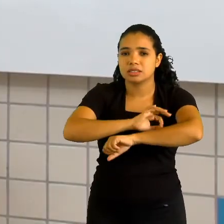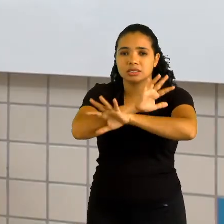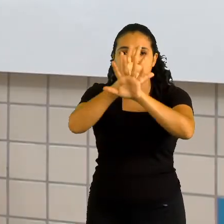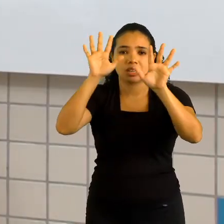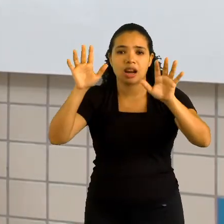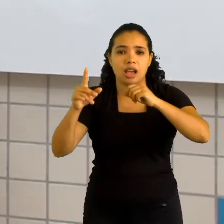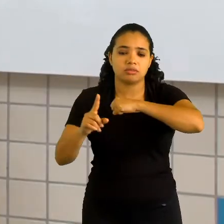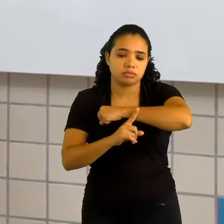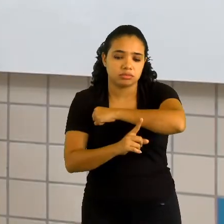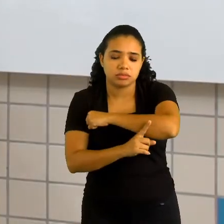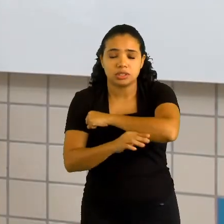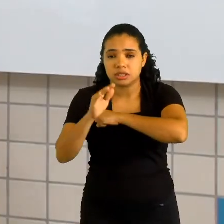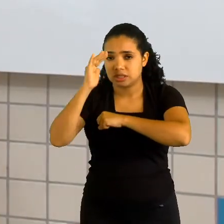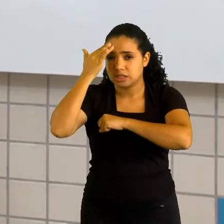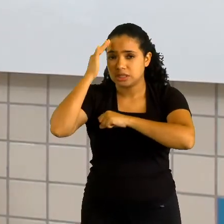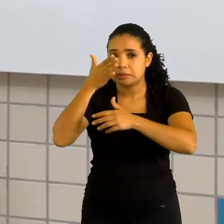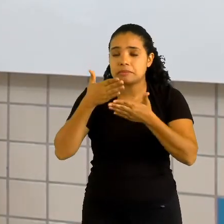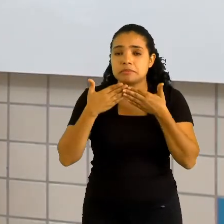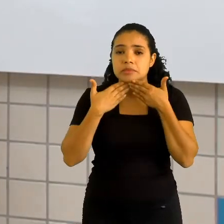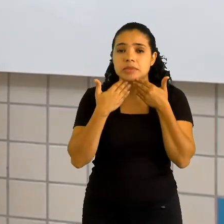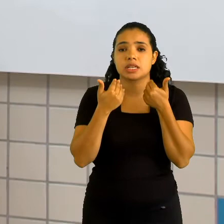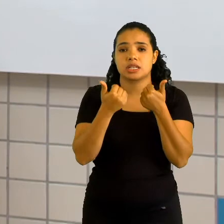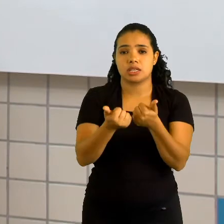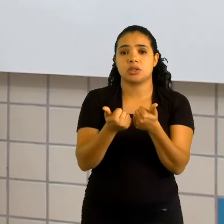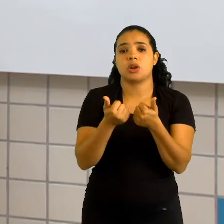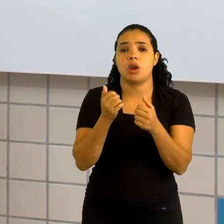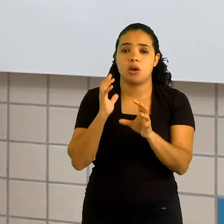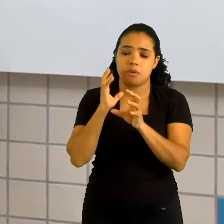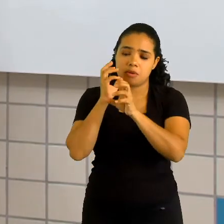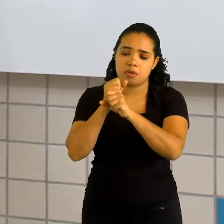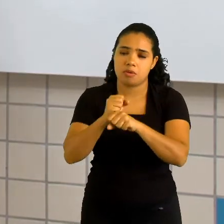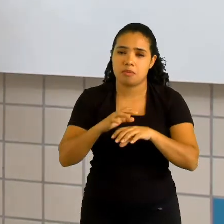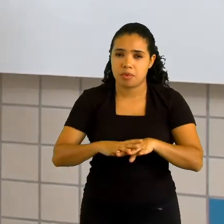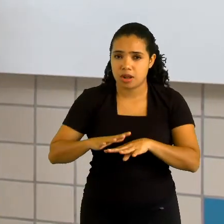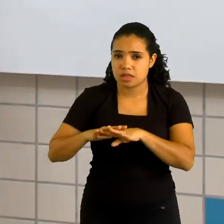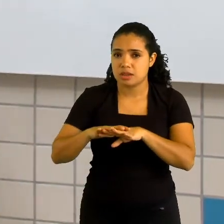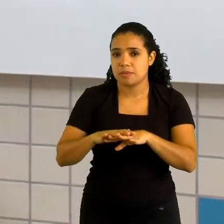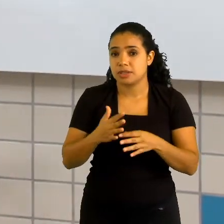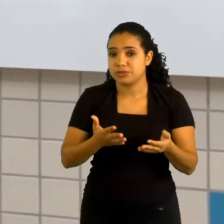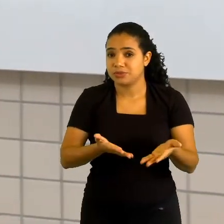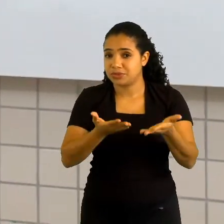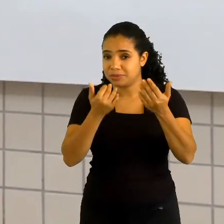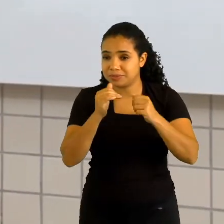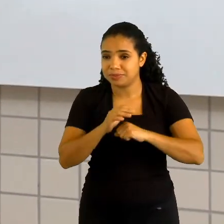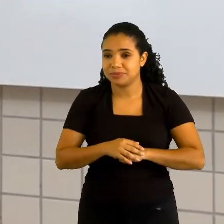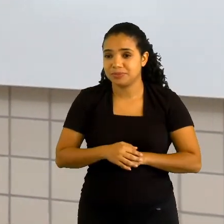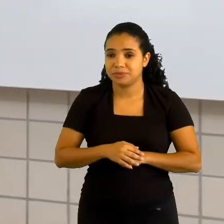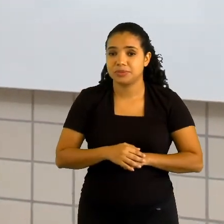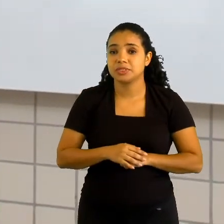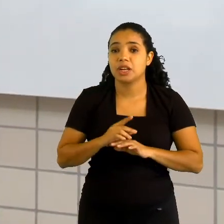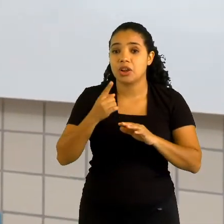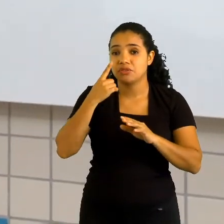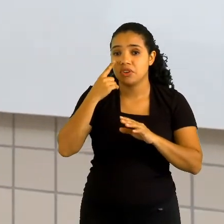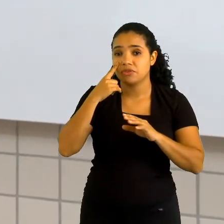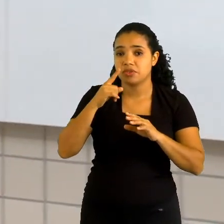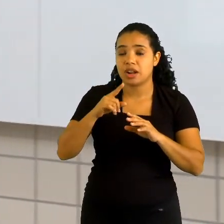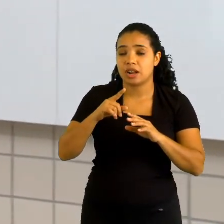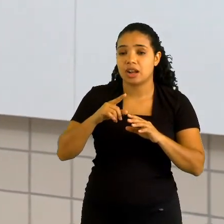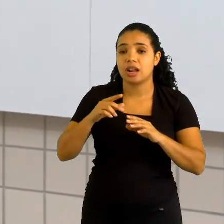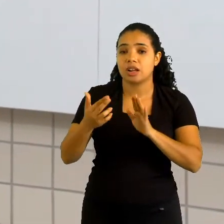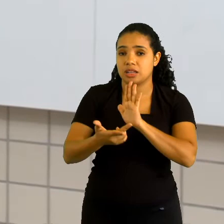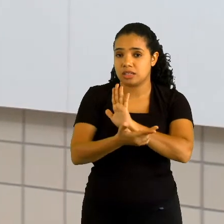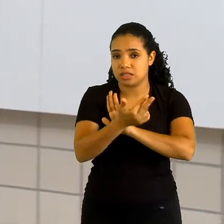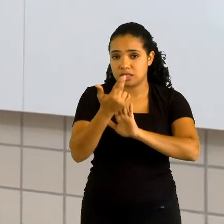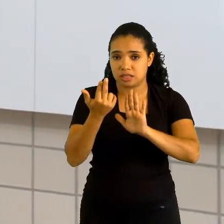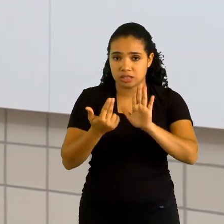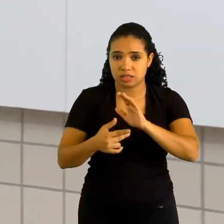a compreender melhor as operações matemáticas. Então vamos lá. Aqui no meu quadro, eu já desenhei uma reta